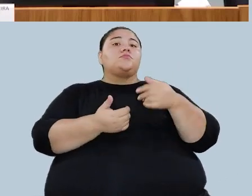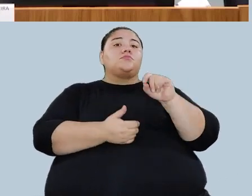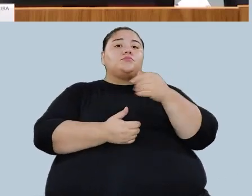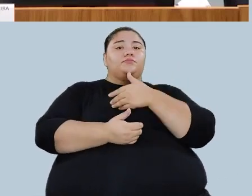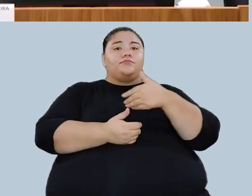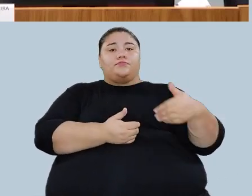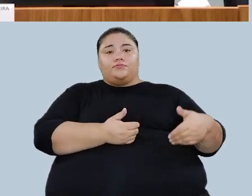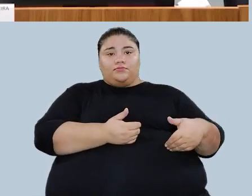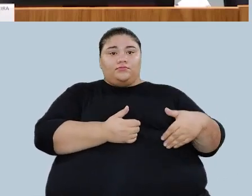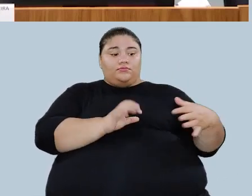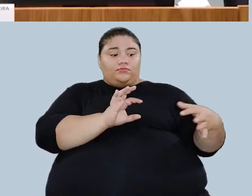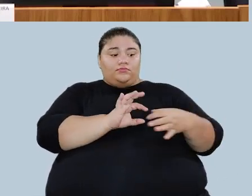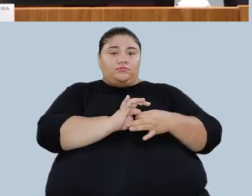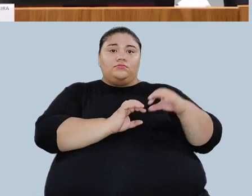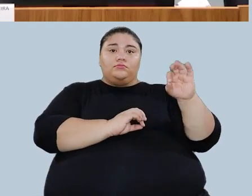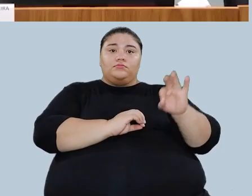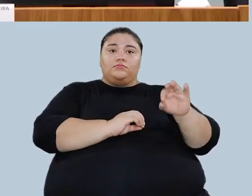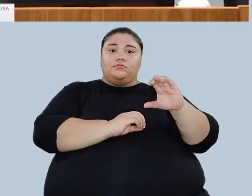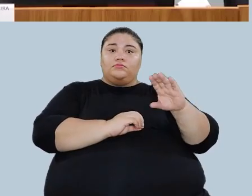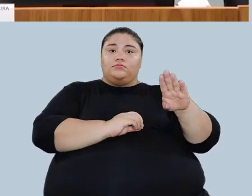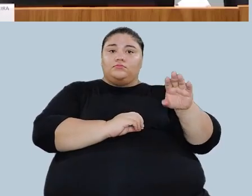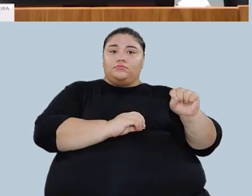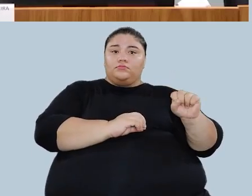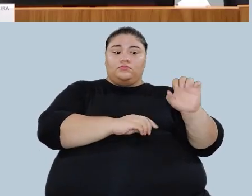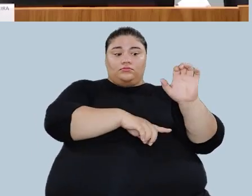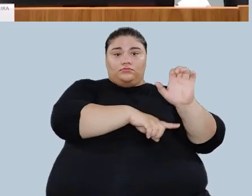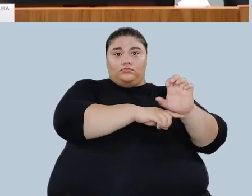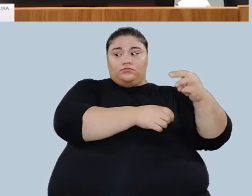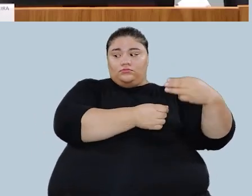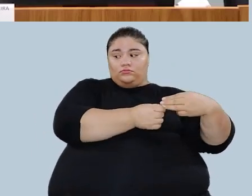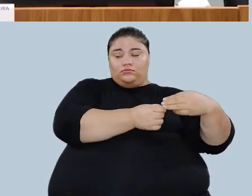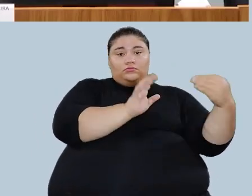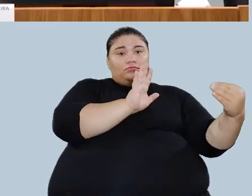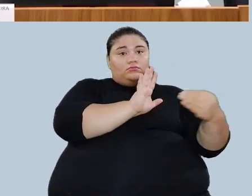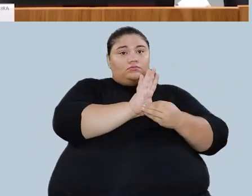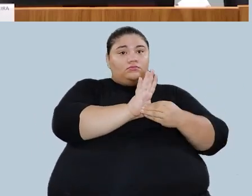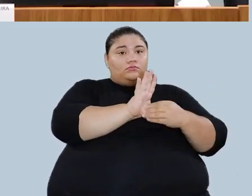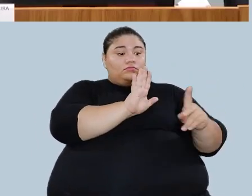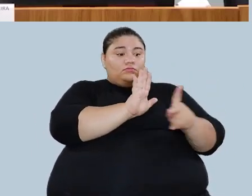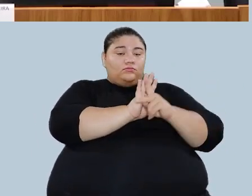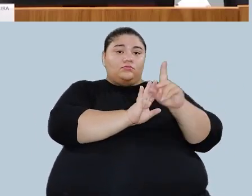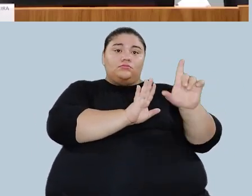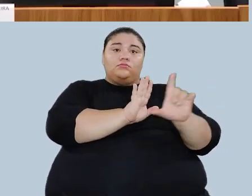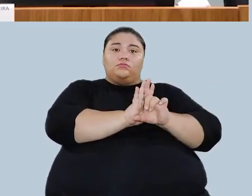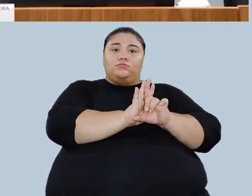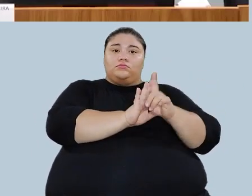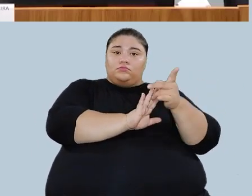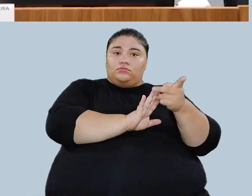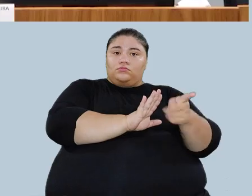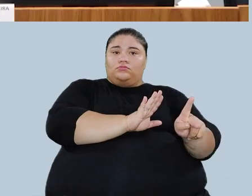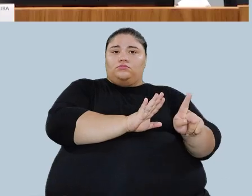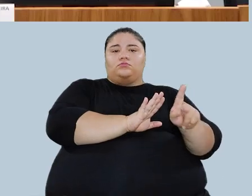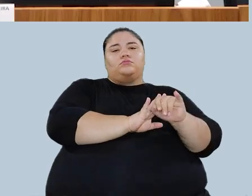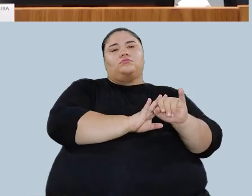fixar essas alíquotas da CBS, enquanto que os estados e os municípios fixarão, por leis suas, as do